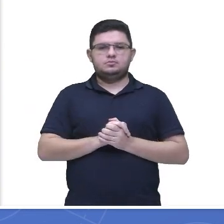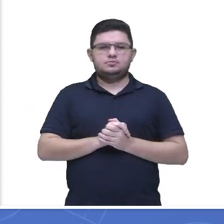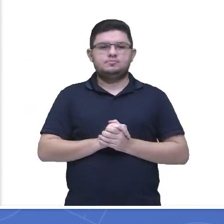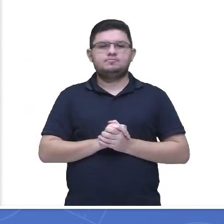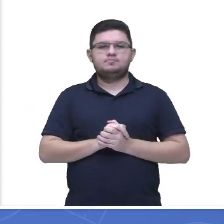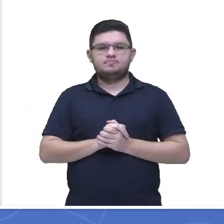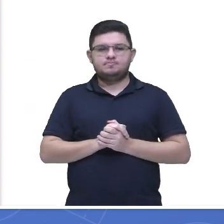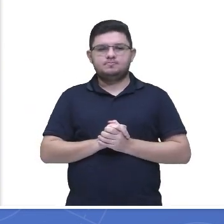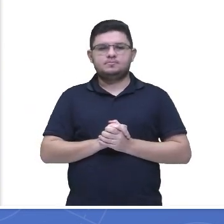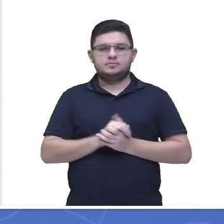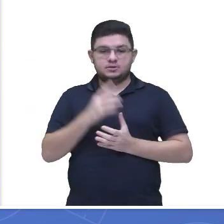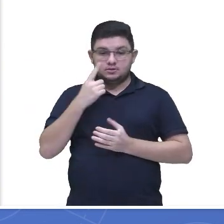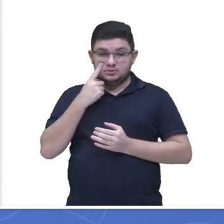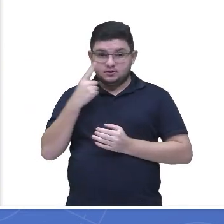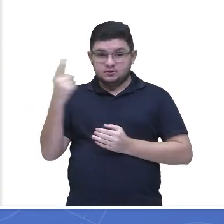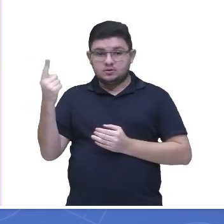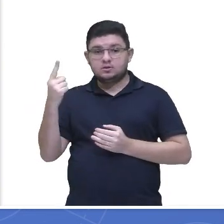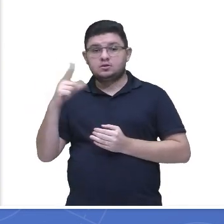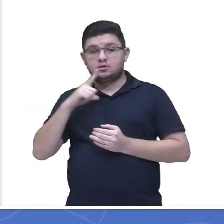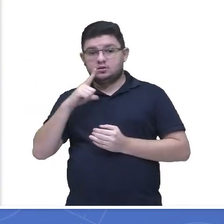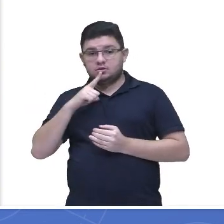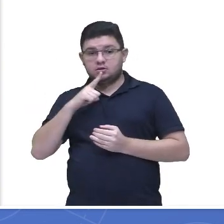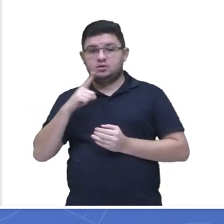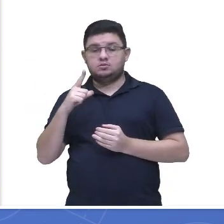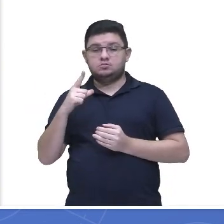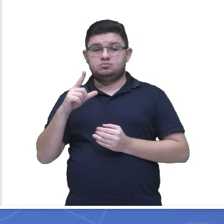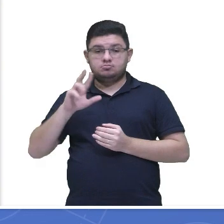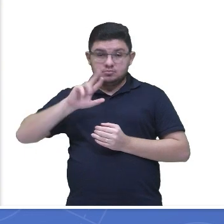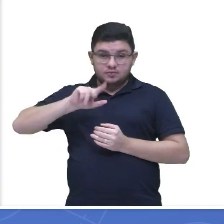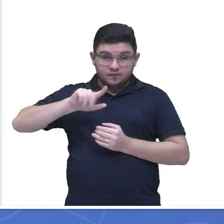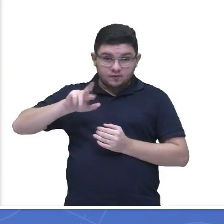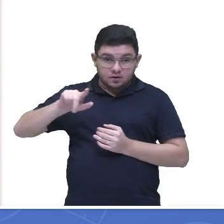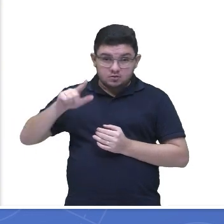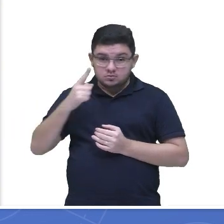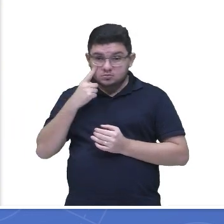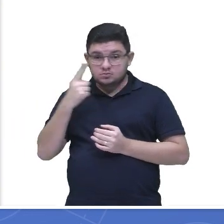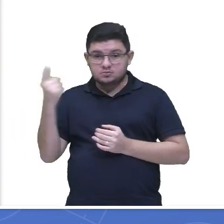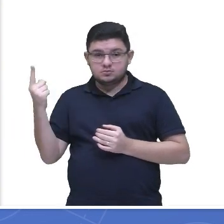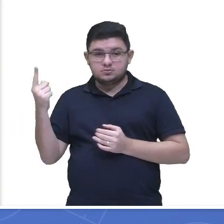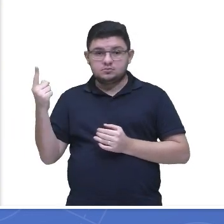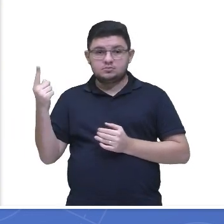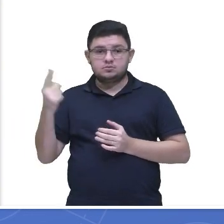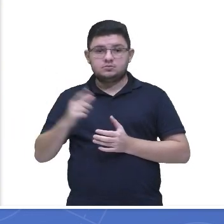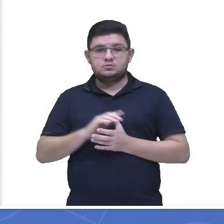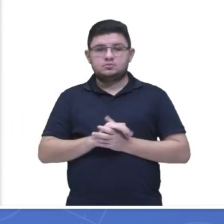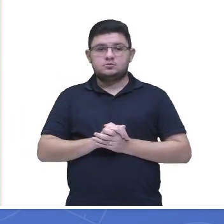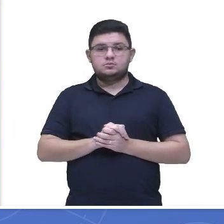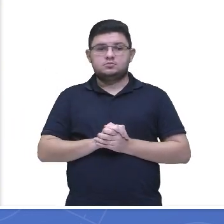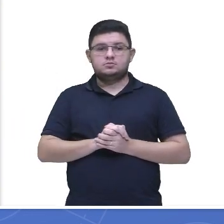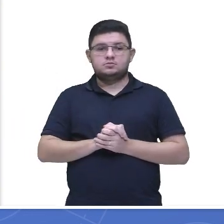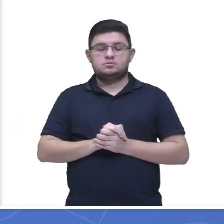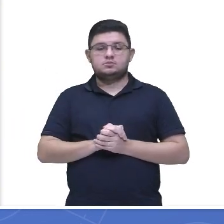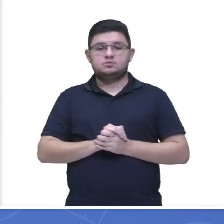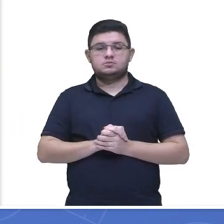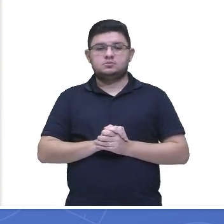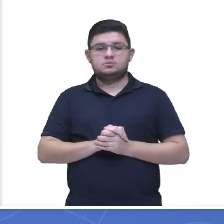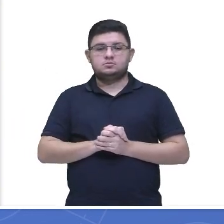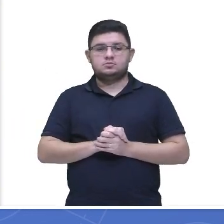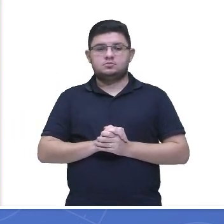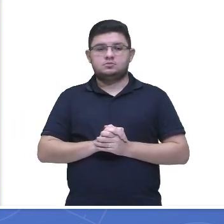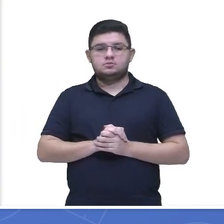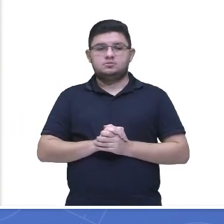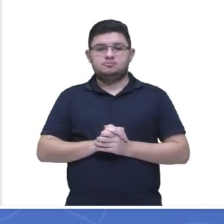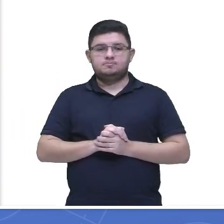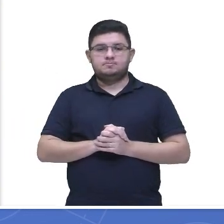Hidrocarbonetos, os alcadienos, ciclanos, ciclenos e hidrocarbonetos